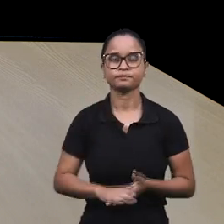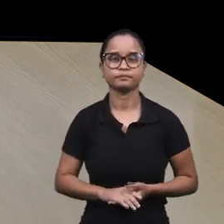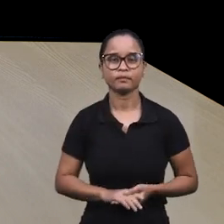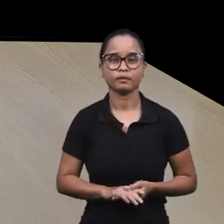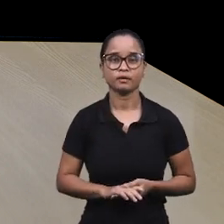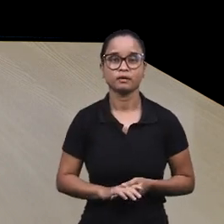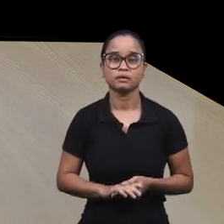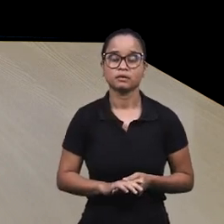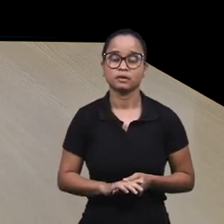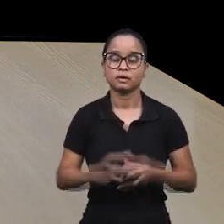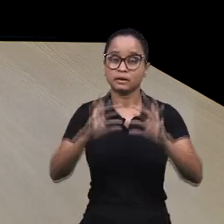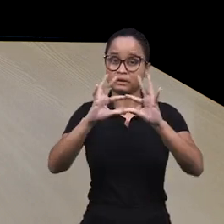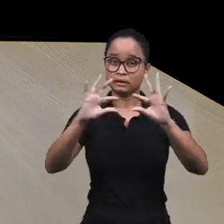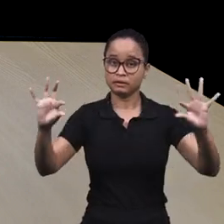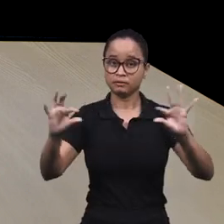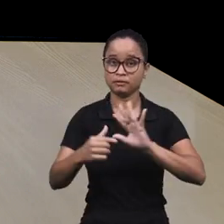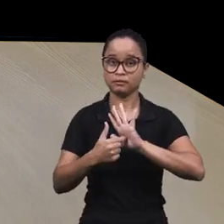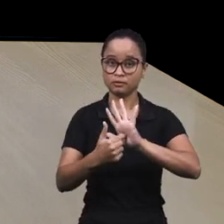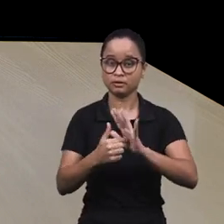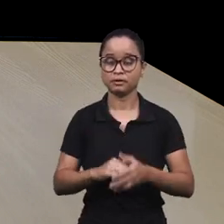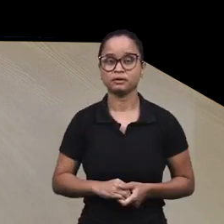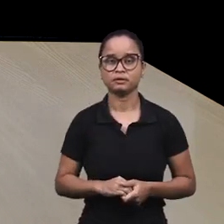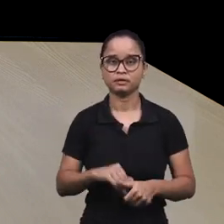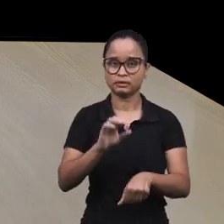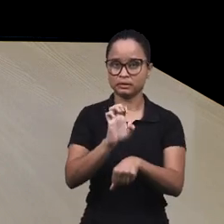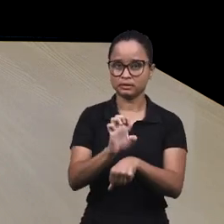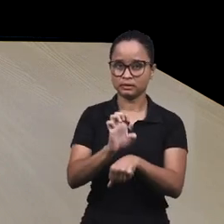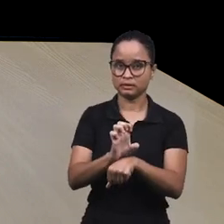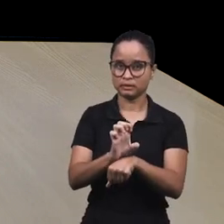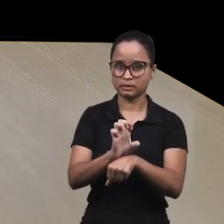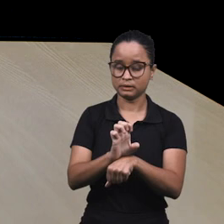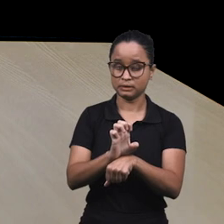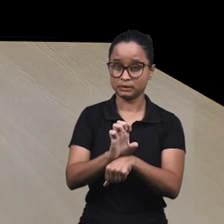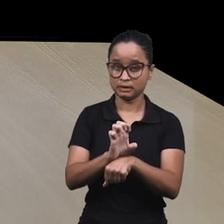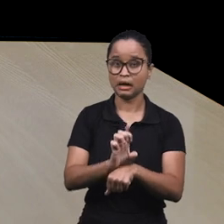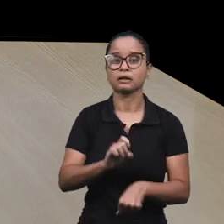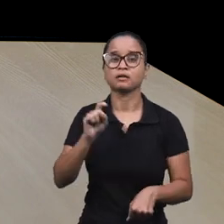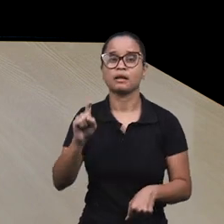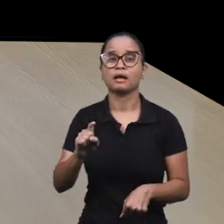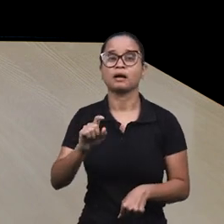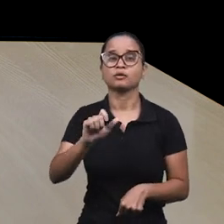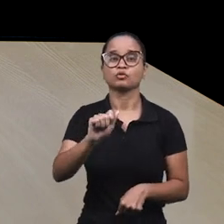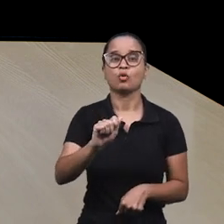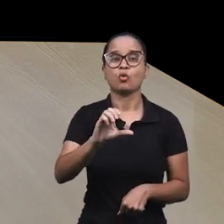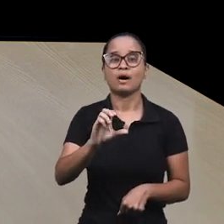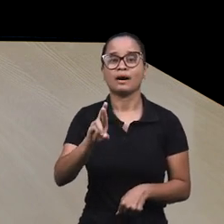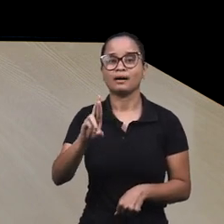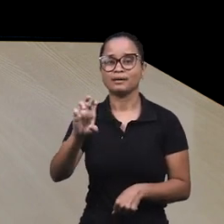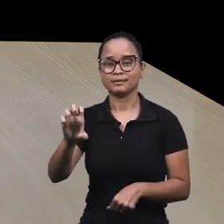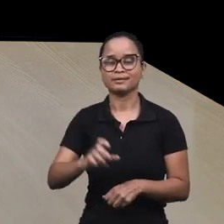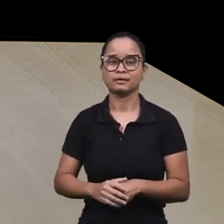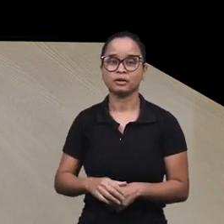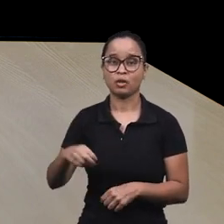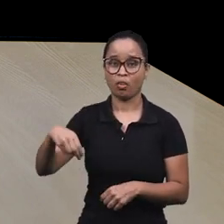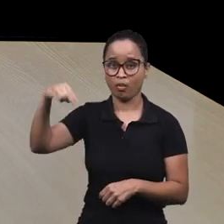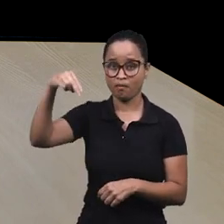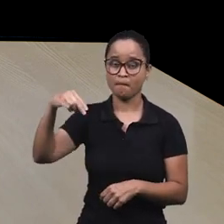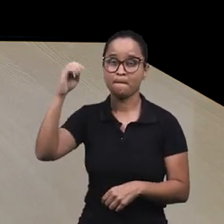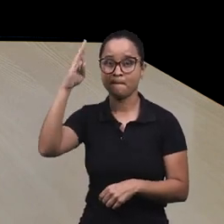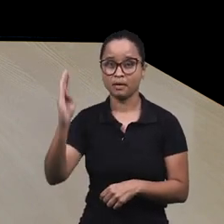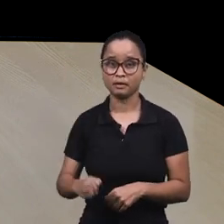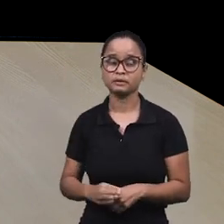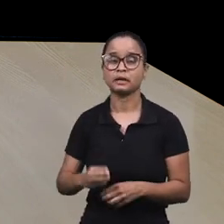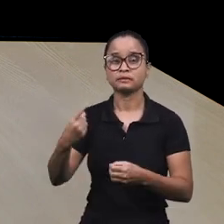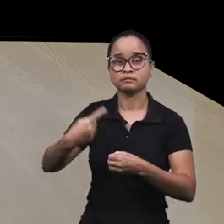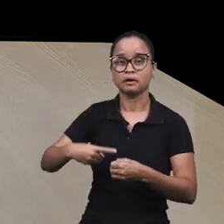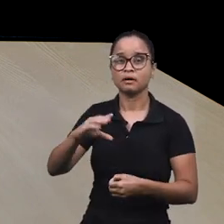E nessa frase veio exatamente lá do estado do Acre, no norte do Brasil, ali da nossa cidade, da cidade ali